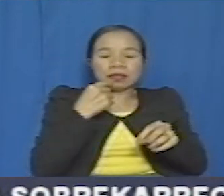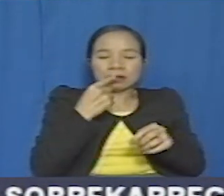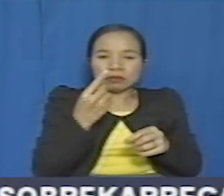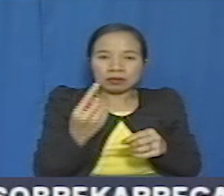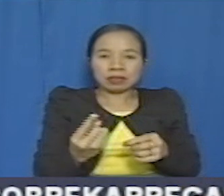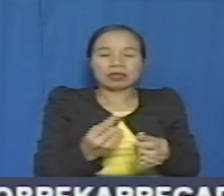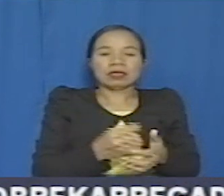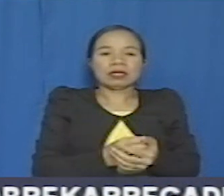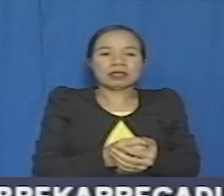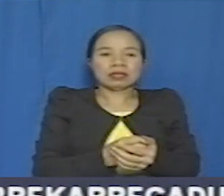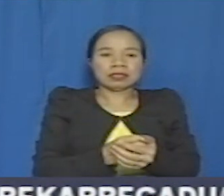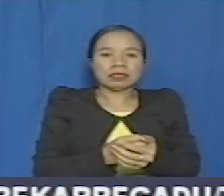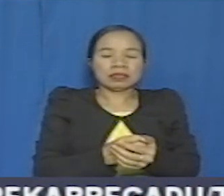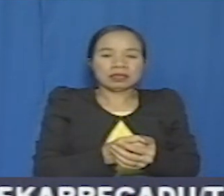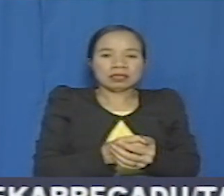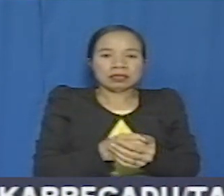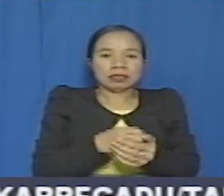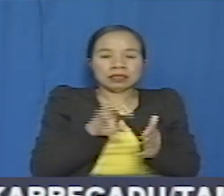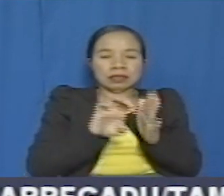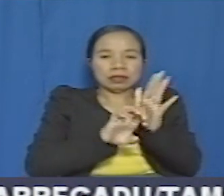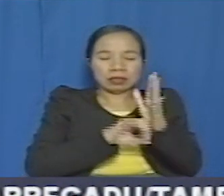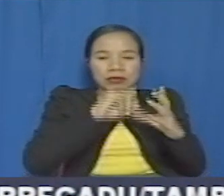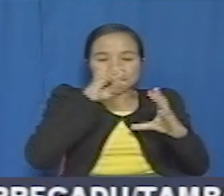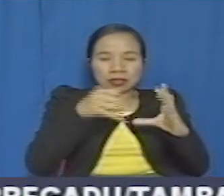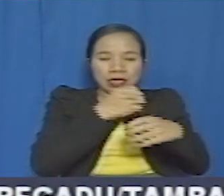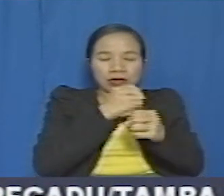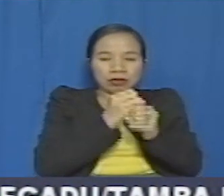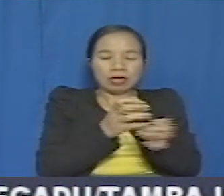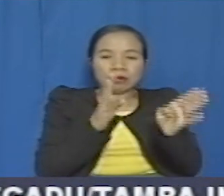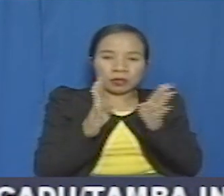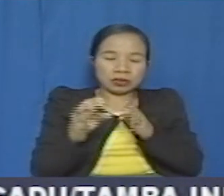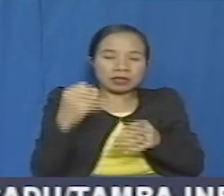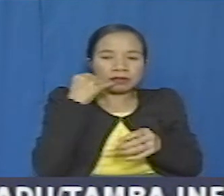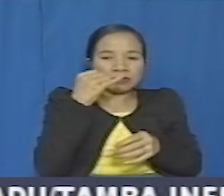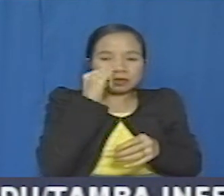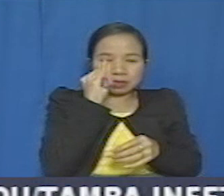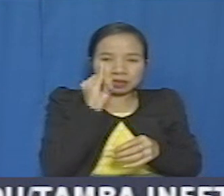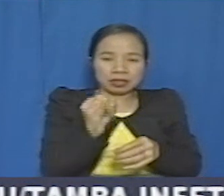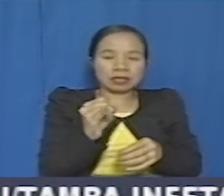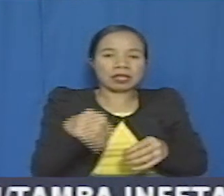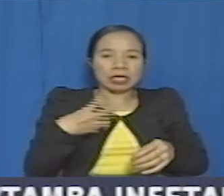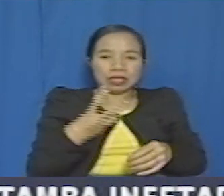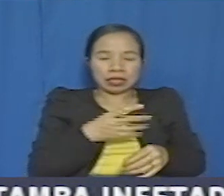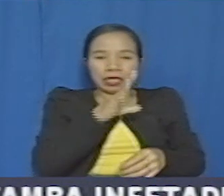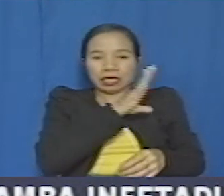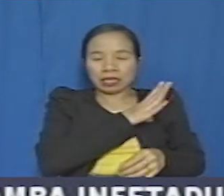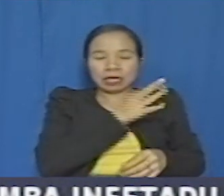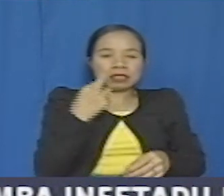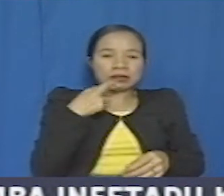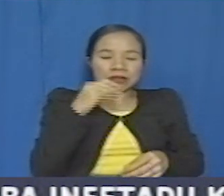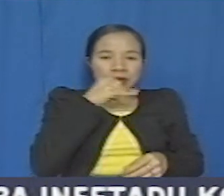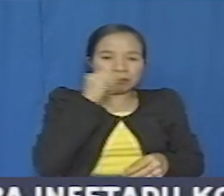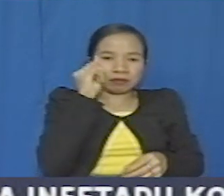kata, inspetor geral do estado agora halohela processo de investigação ba idane, nebe itahen resultado de